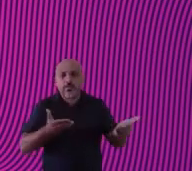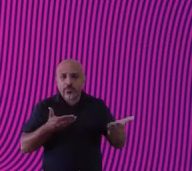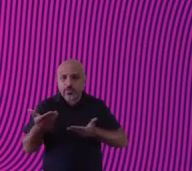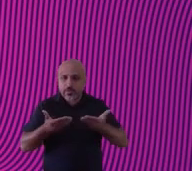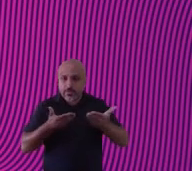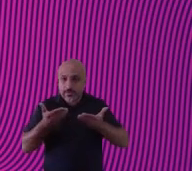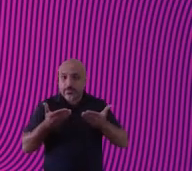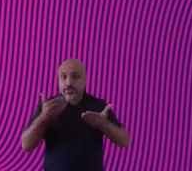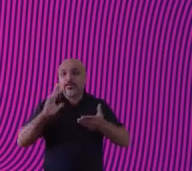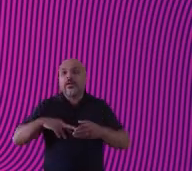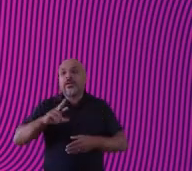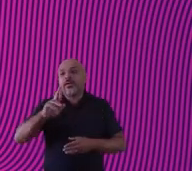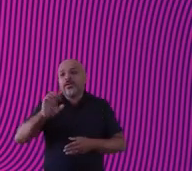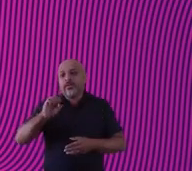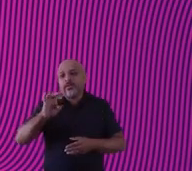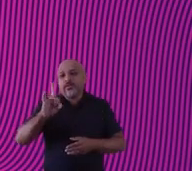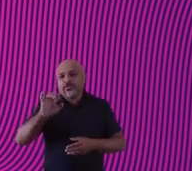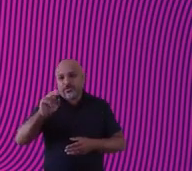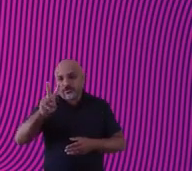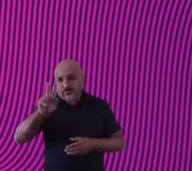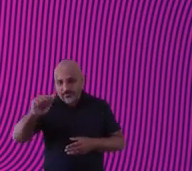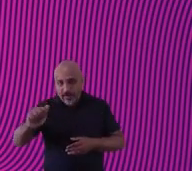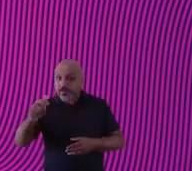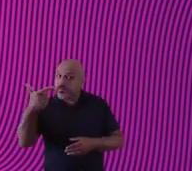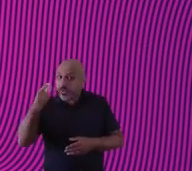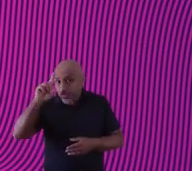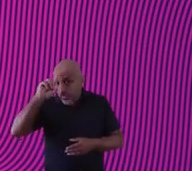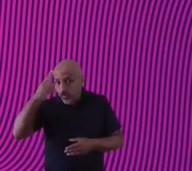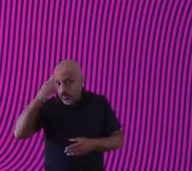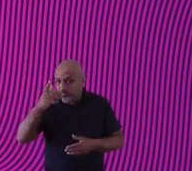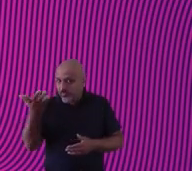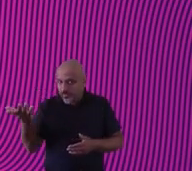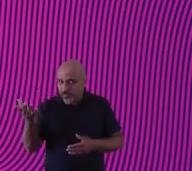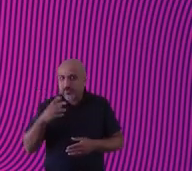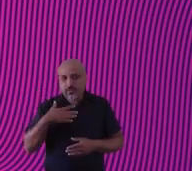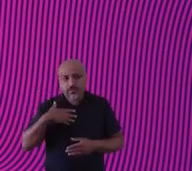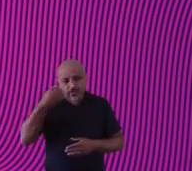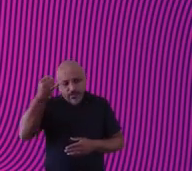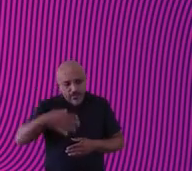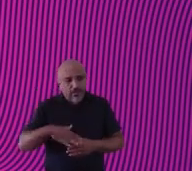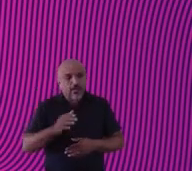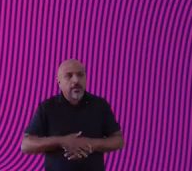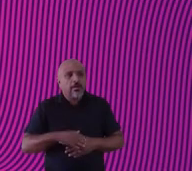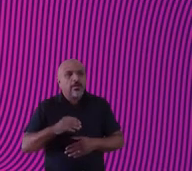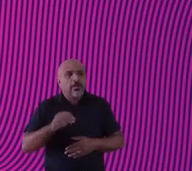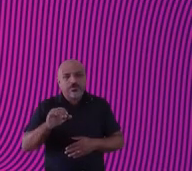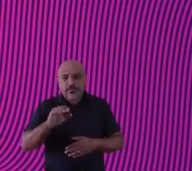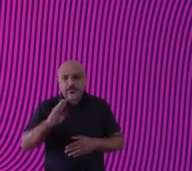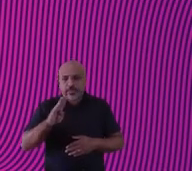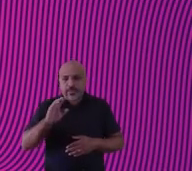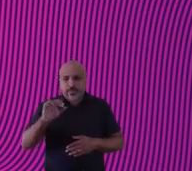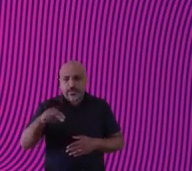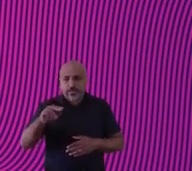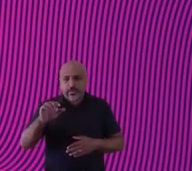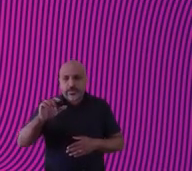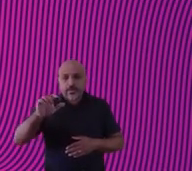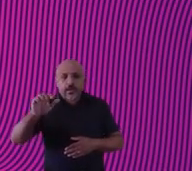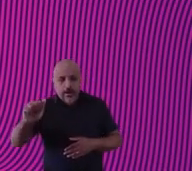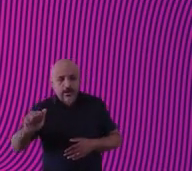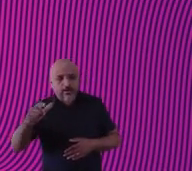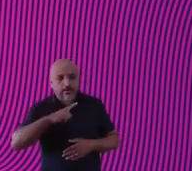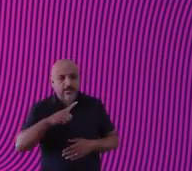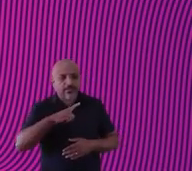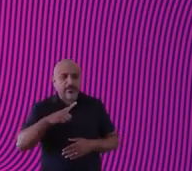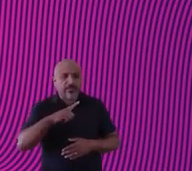da recidiva Sem dúvida nenhuma é o diria que são os antes de SM acho que vão ser são as estrelas aqui